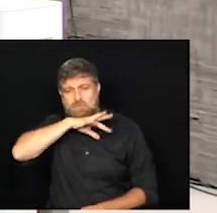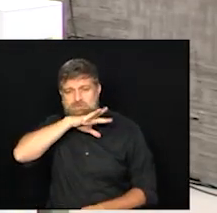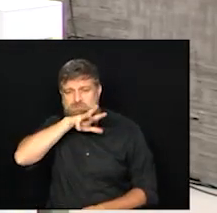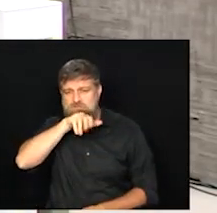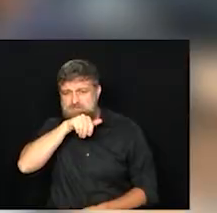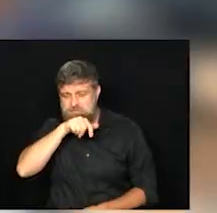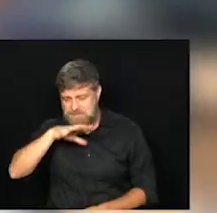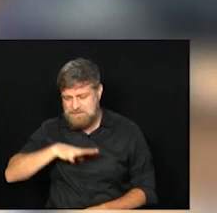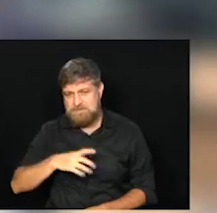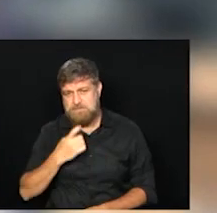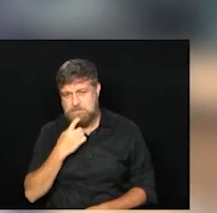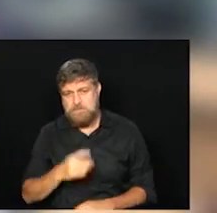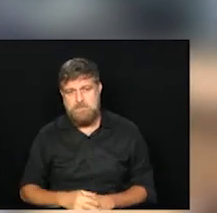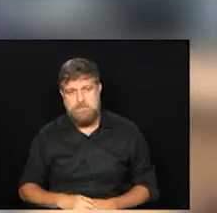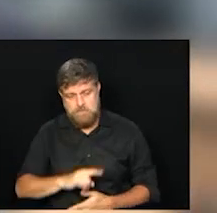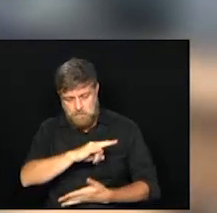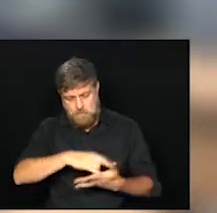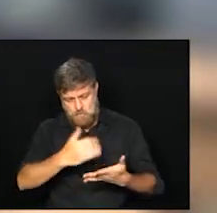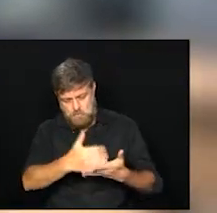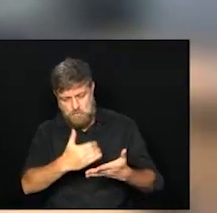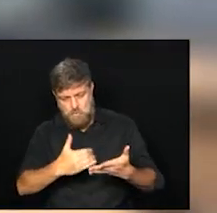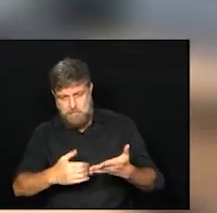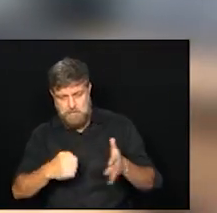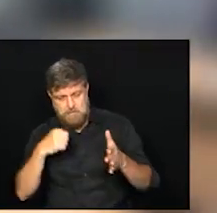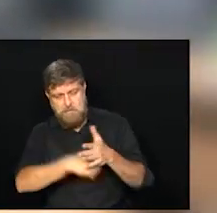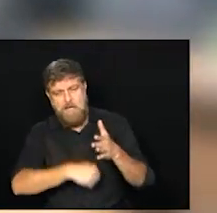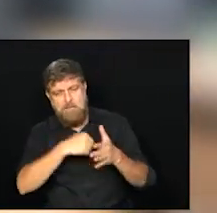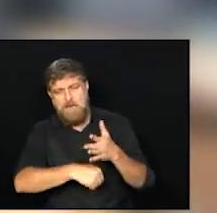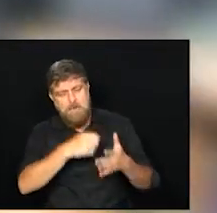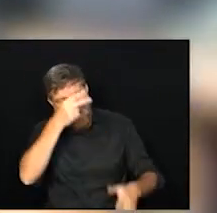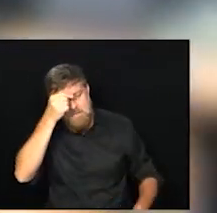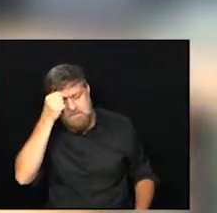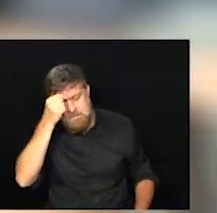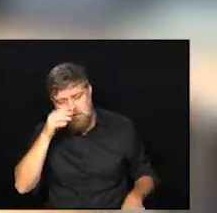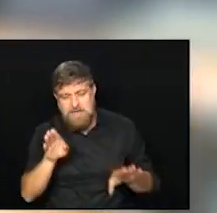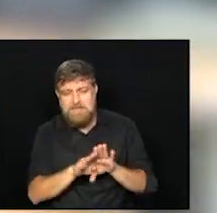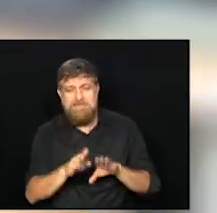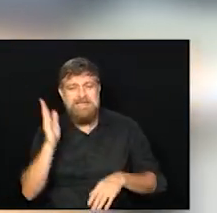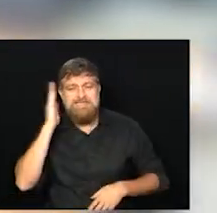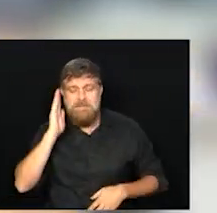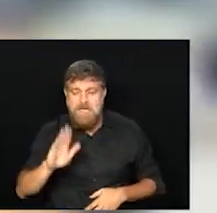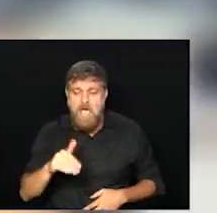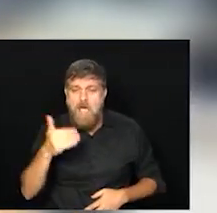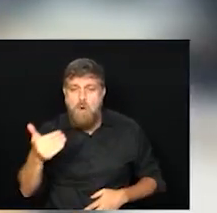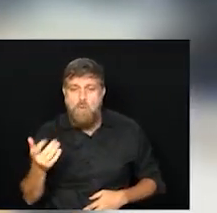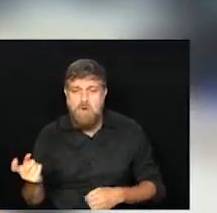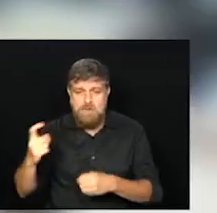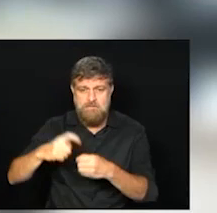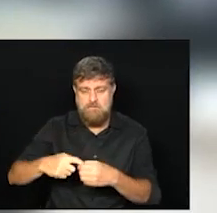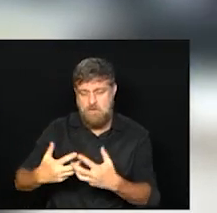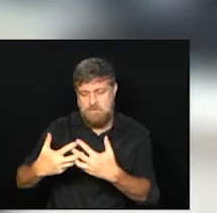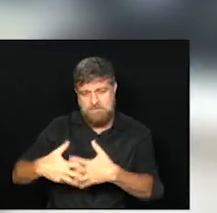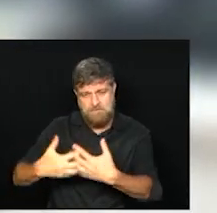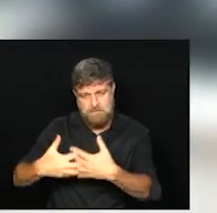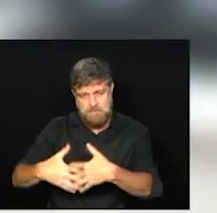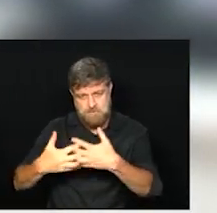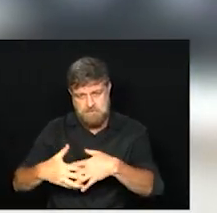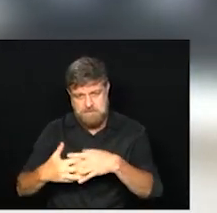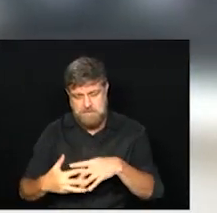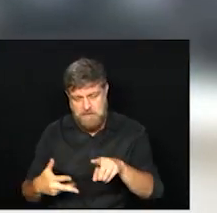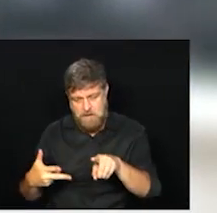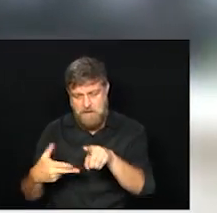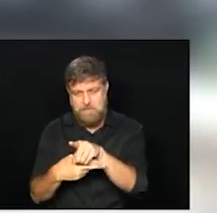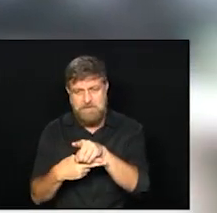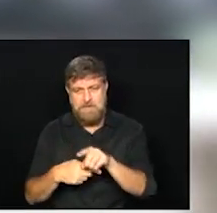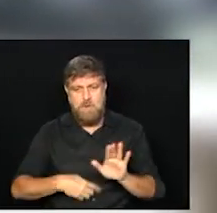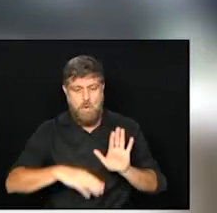animais na nossa cidade. O documento cobra ao Executivo, além da previsão de retorno do atendimento do castramóvel, o